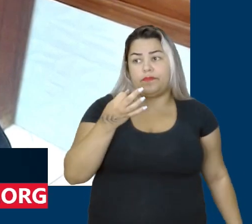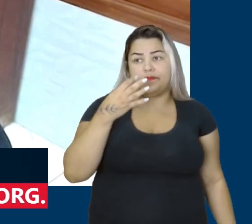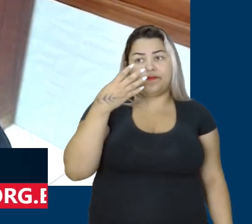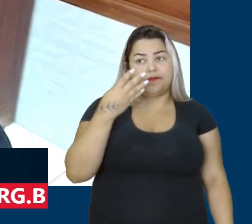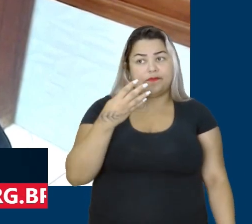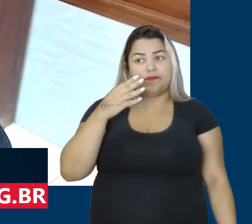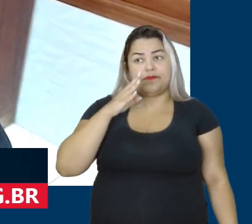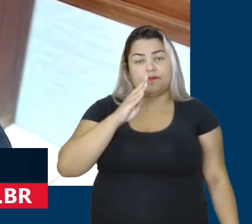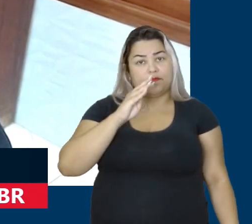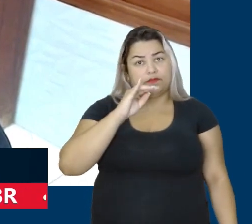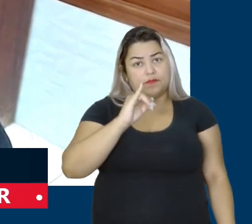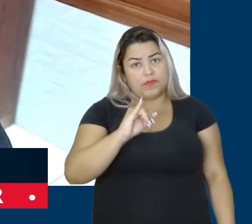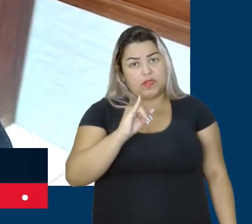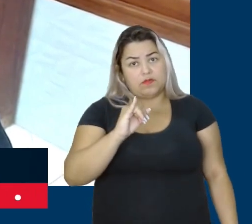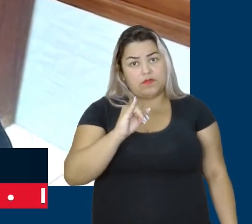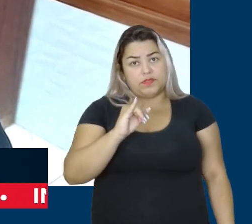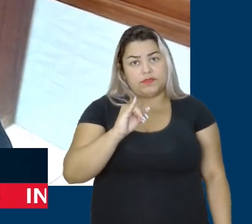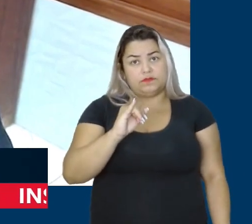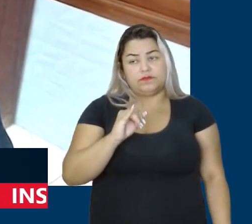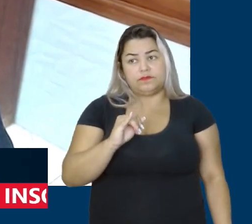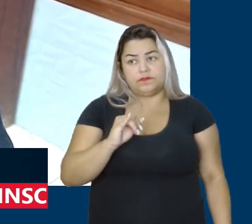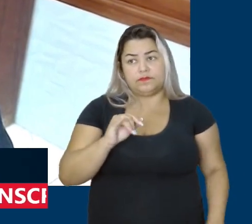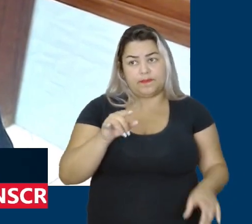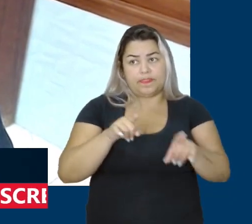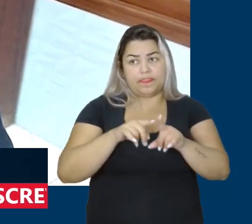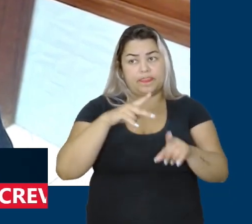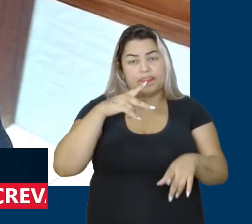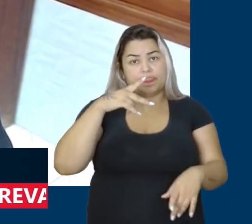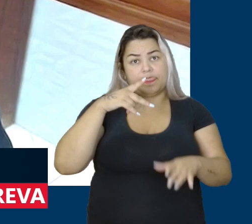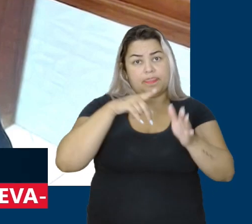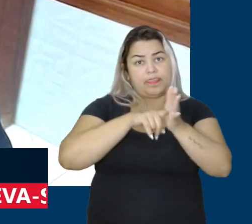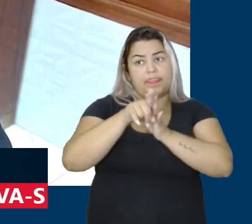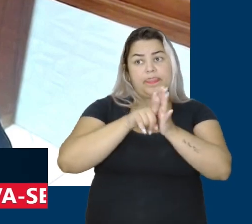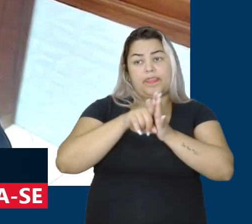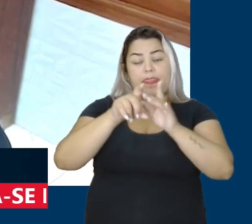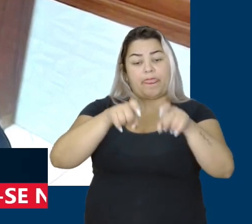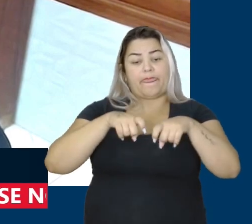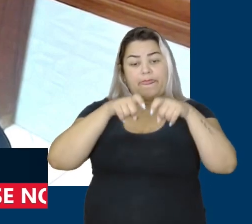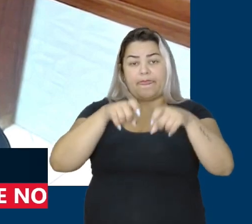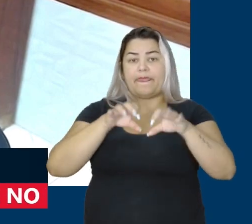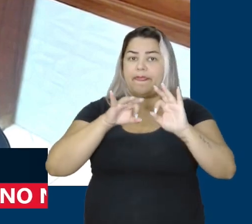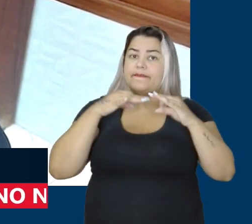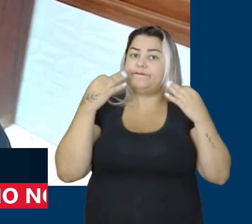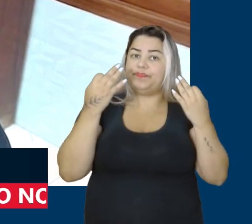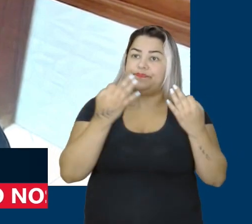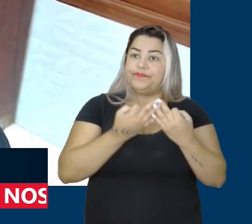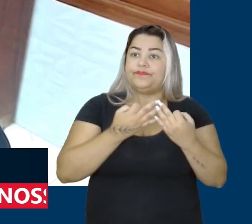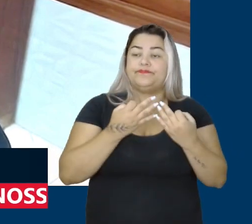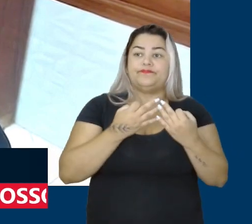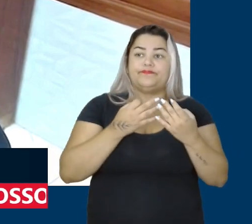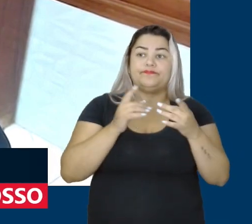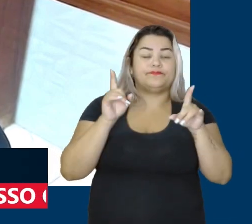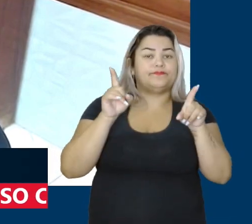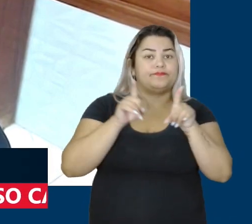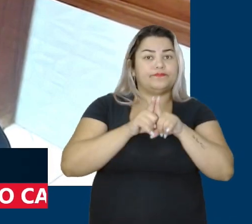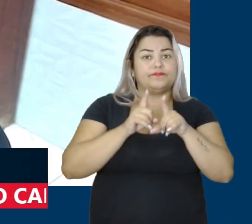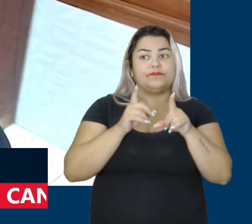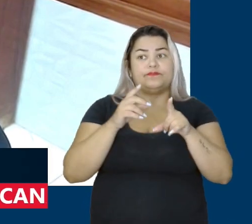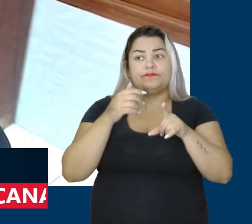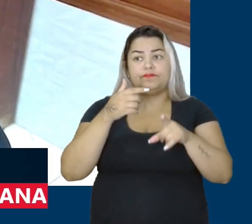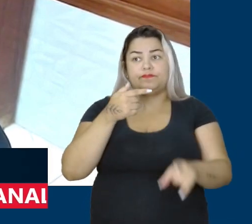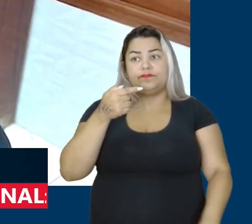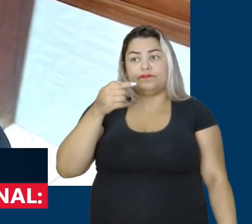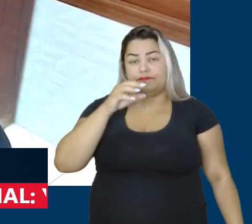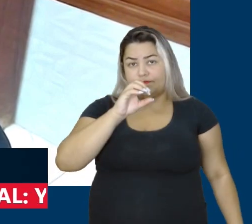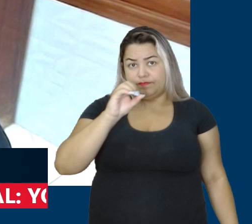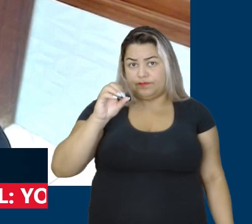364 bilhões. Plano Safra para a agricultura familiar, 70,6 bilhões. Pronasce, 700